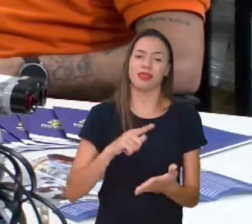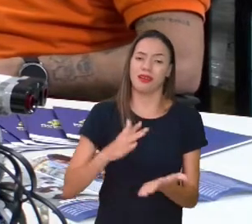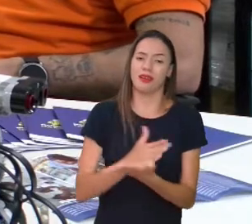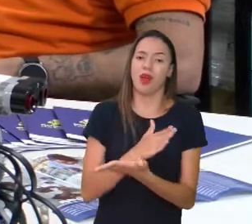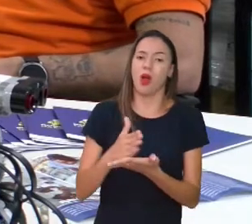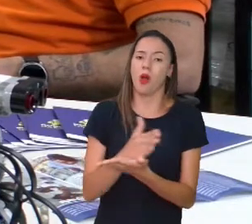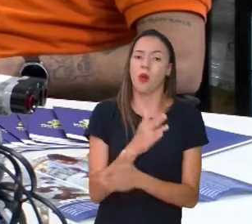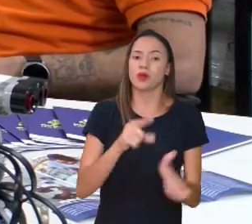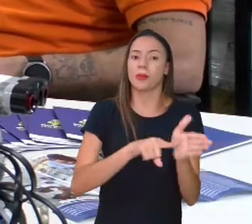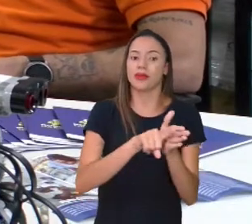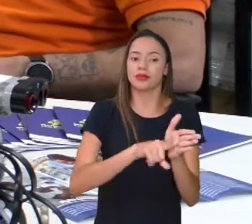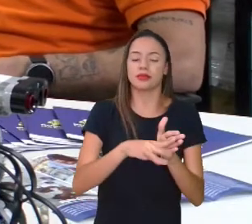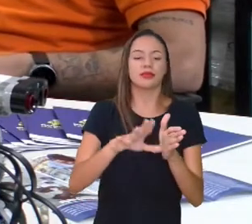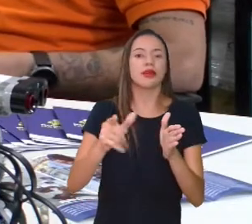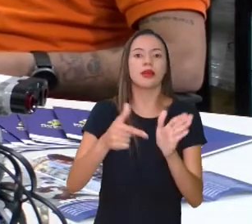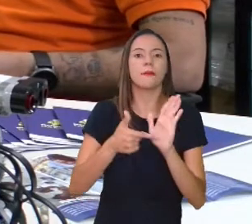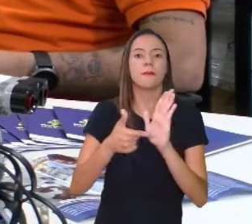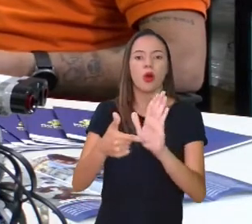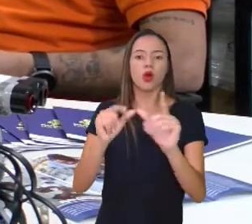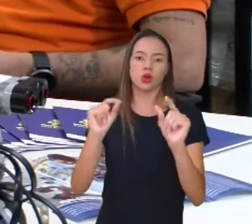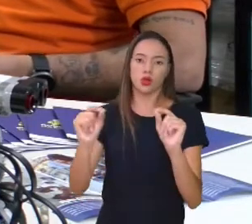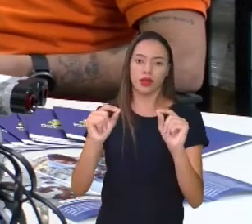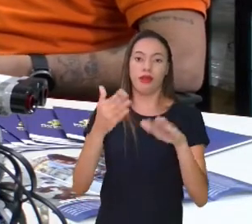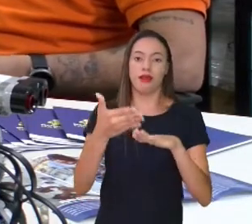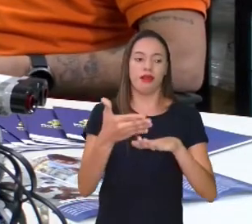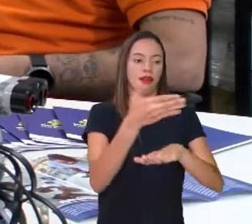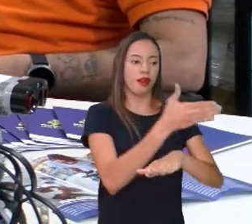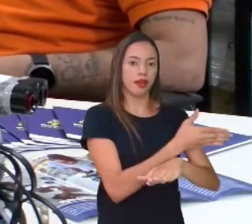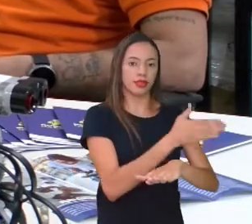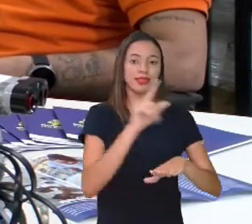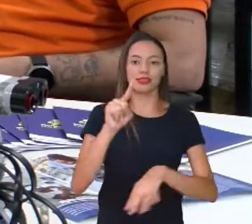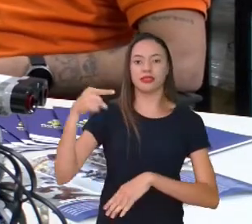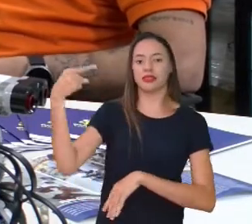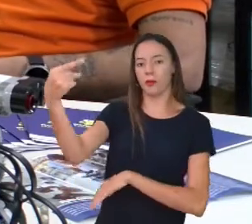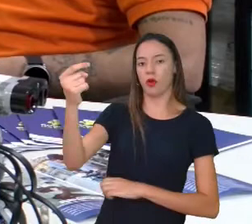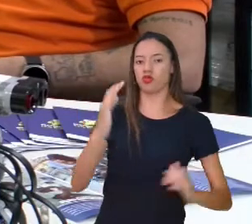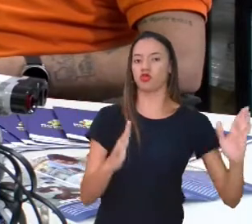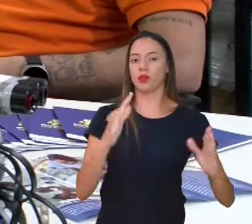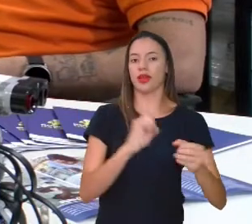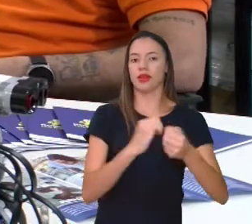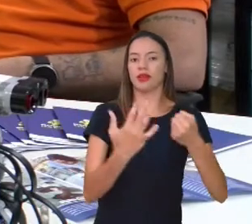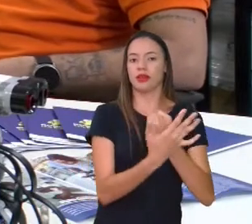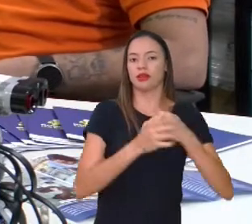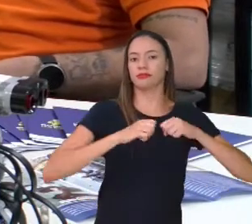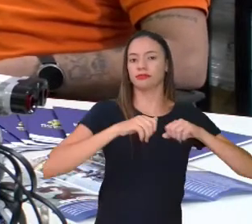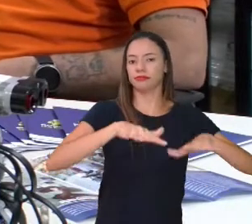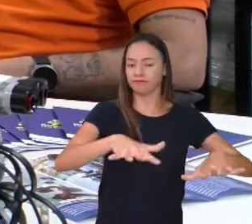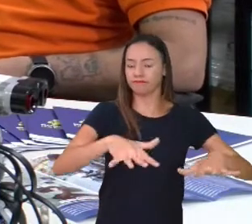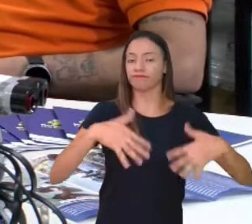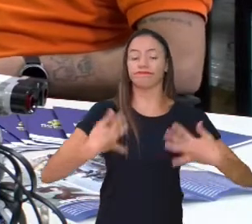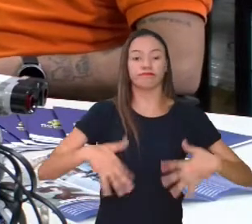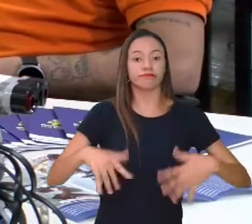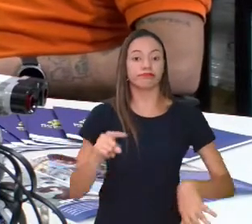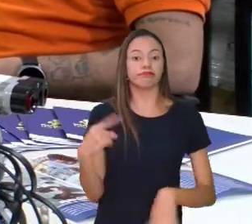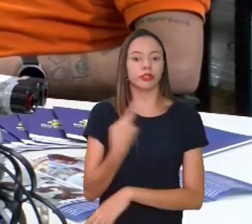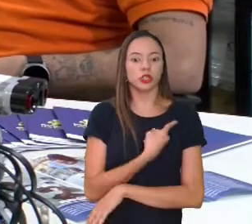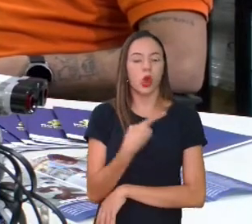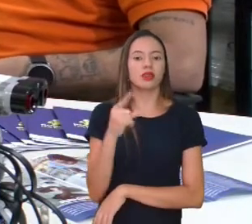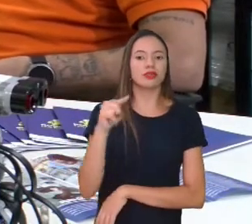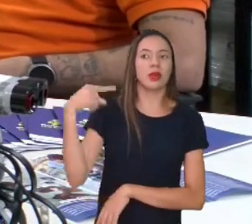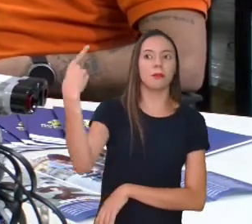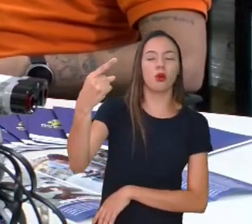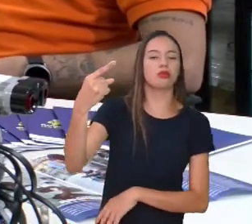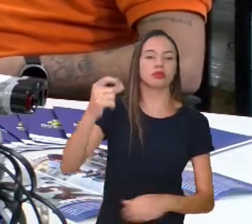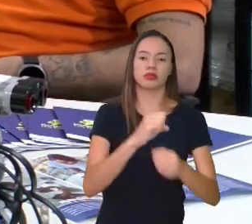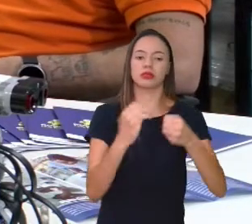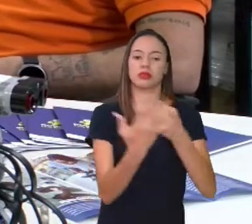que mostram esse contraponto aí, antes da pandemia e depois da pandemia. A gente percebe que depois da pandemia a gente ainda ficou muito mais